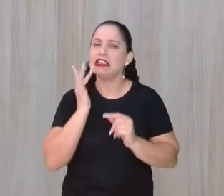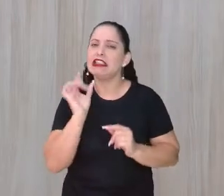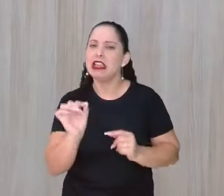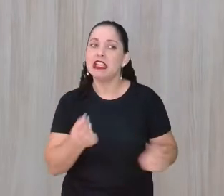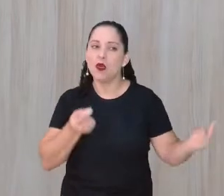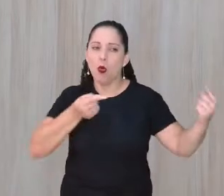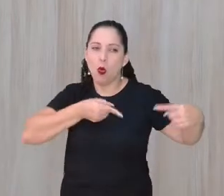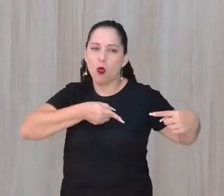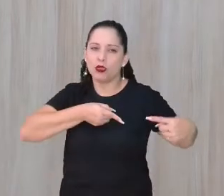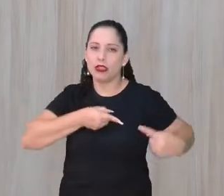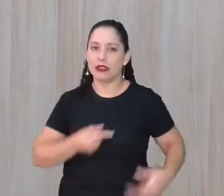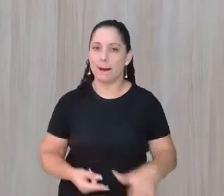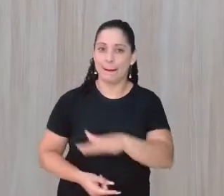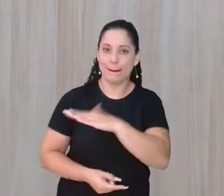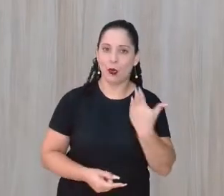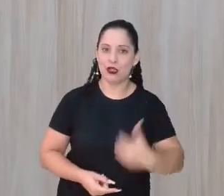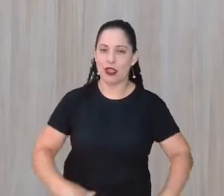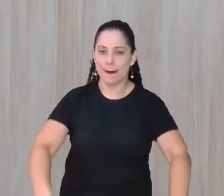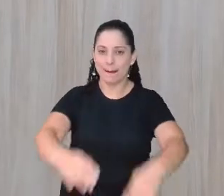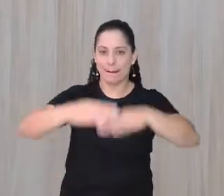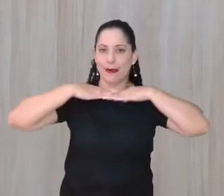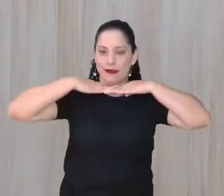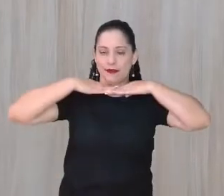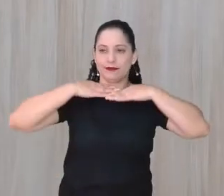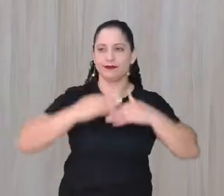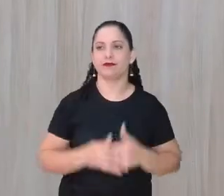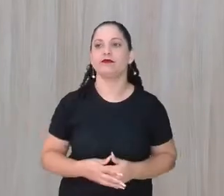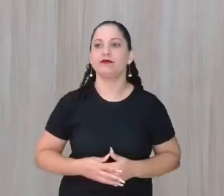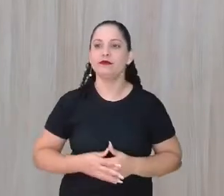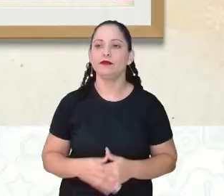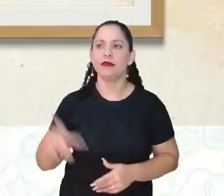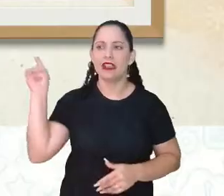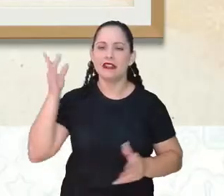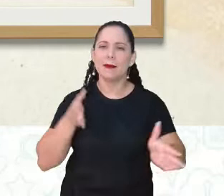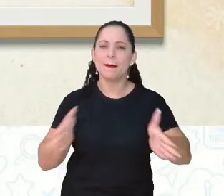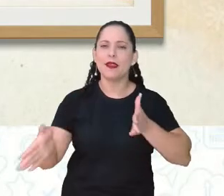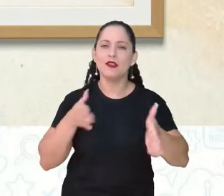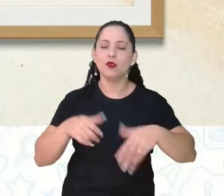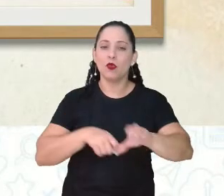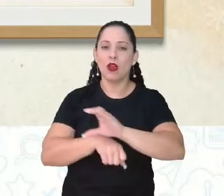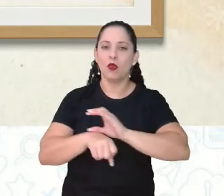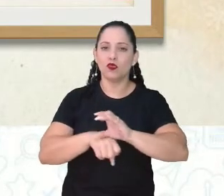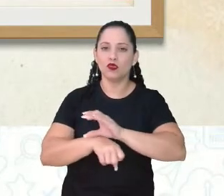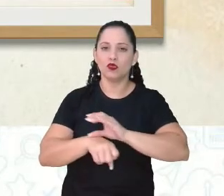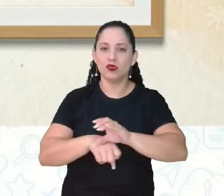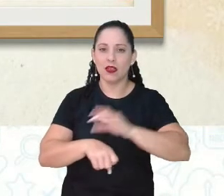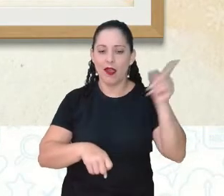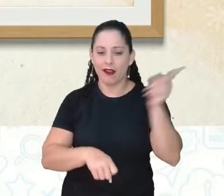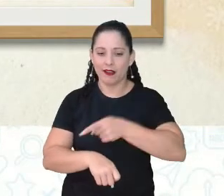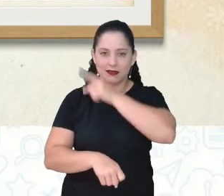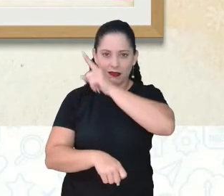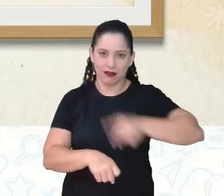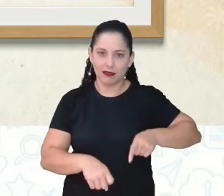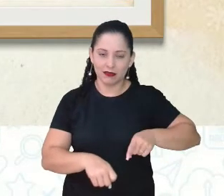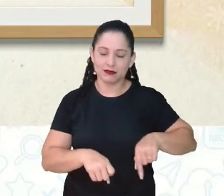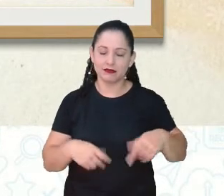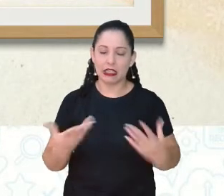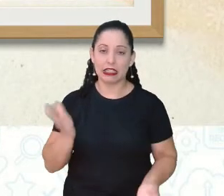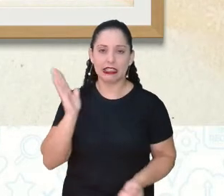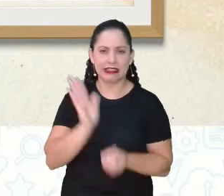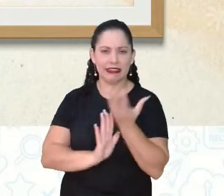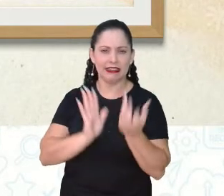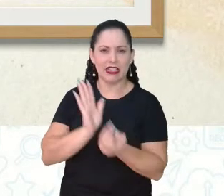a guilhotina morrer, né? Vamos ver aí, olha, nesse período a Constituição é suspensa. São criados o Comitê